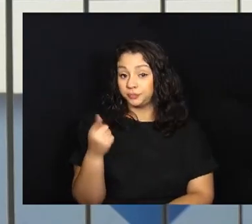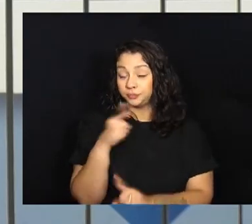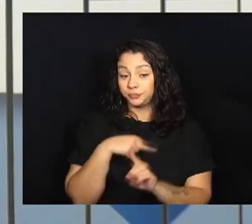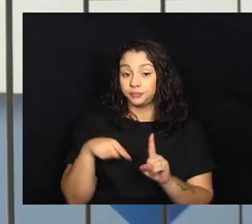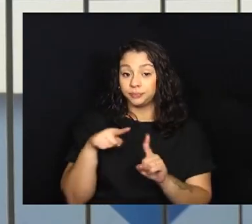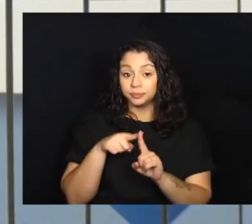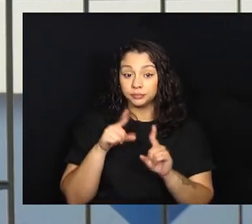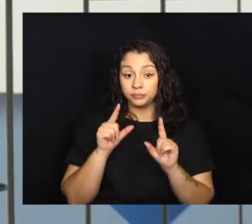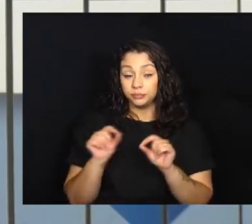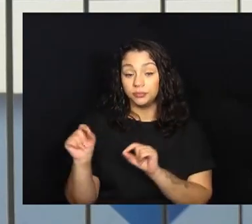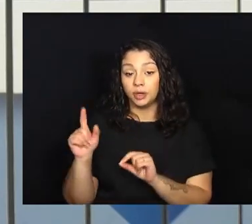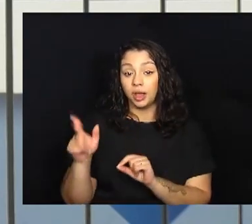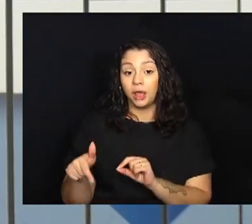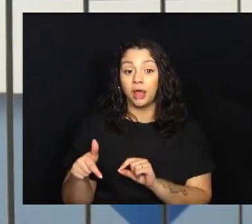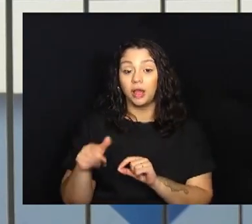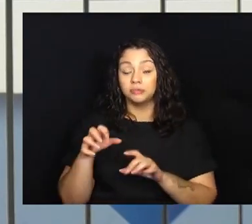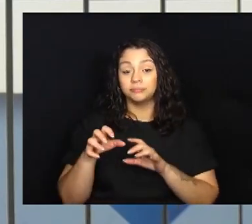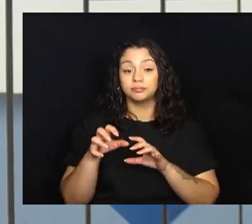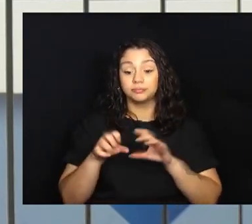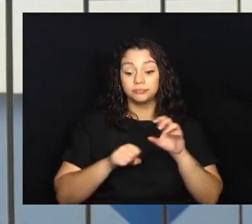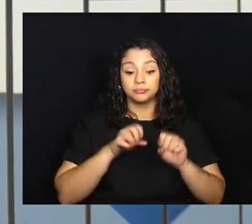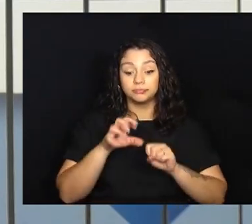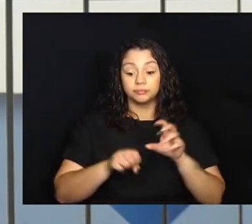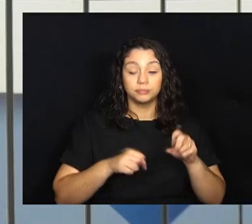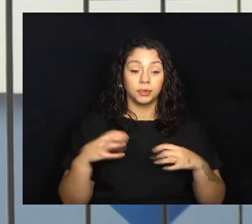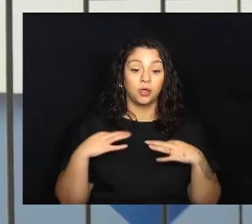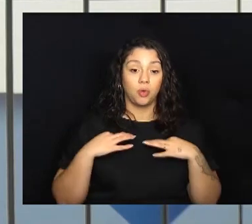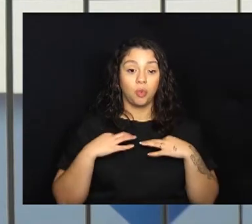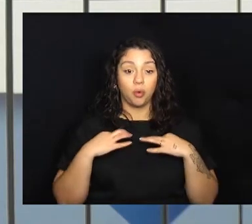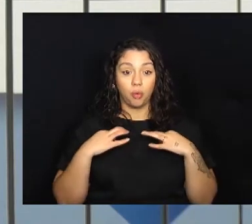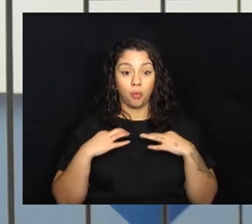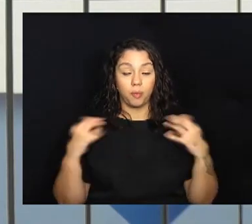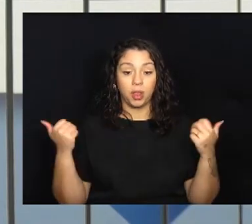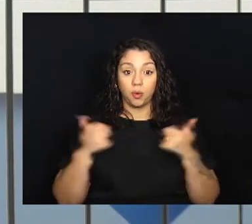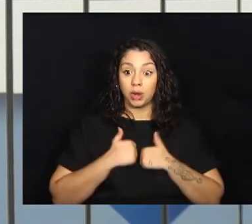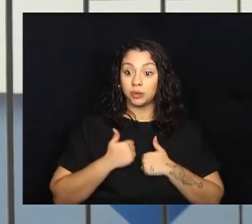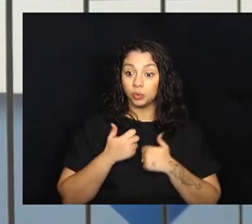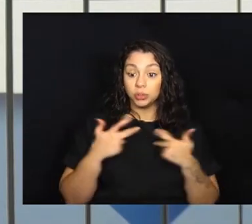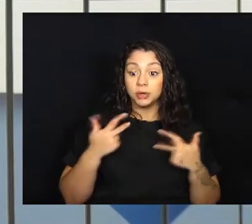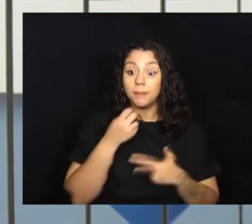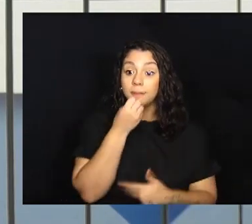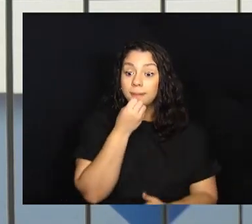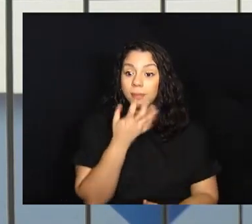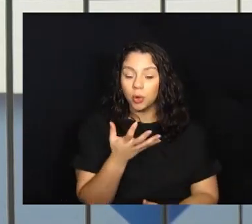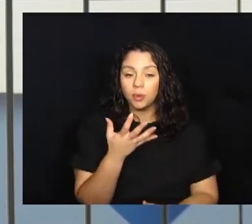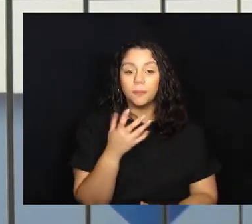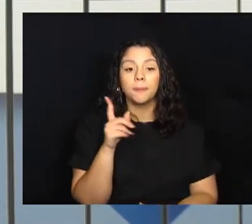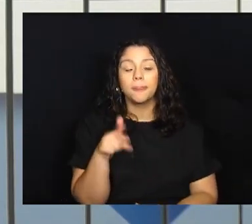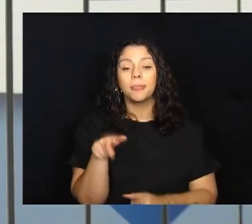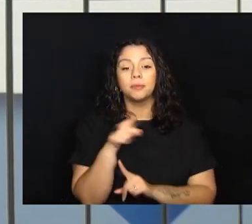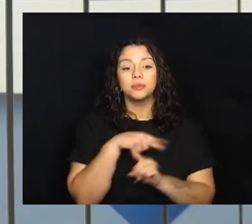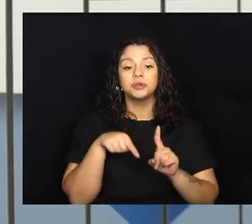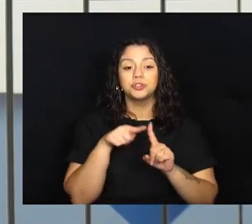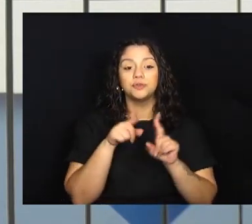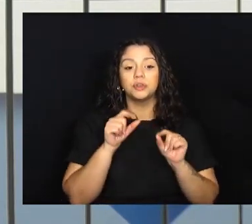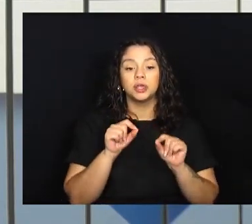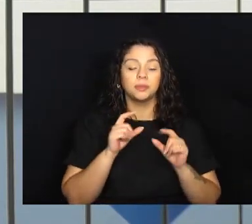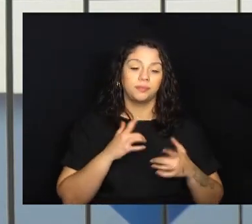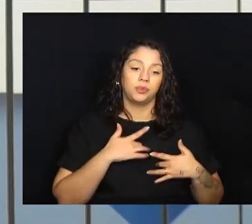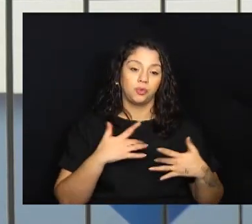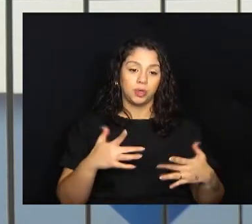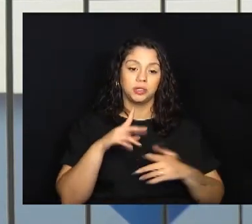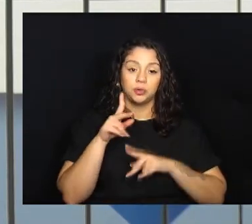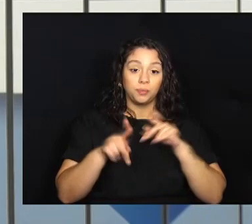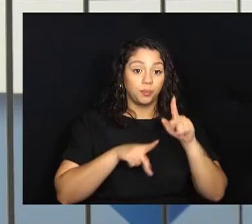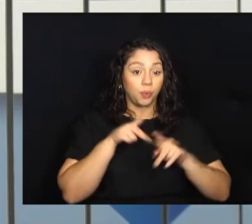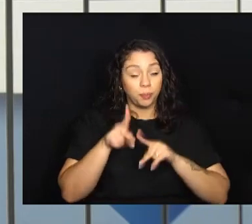é arrecadar roupas, agasalhos, cobertores em boas condições para serem aí doados para a